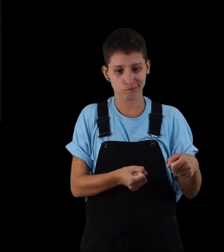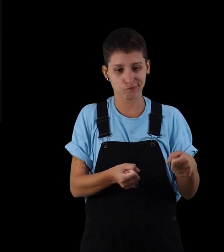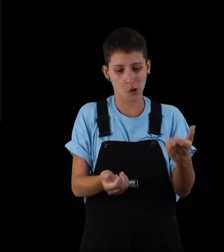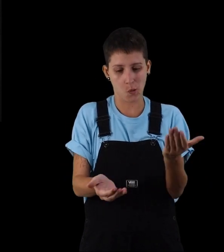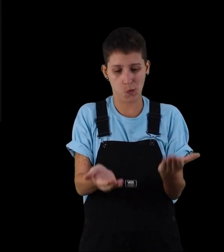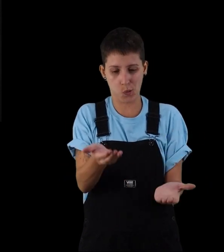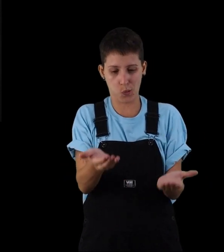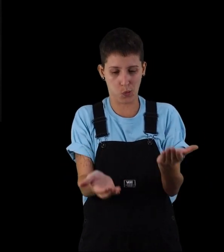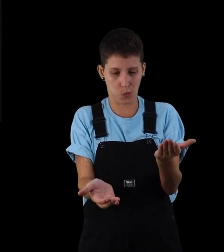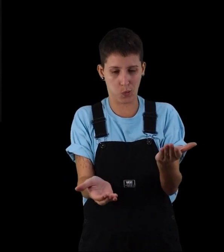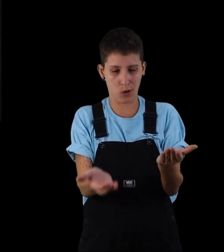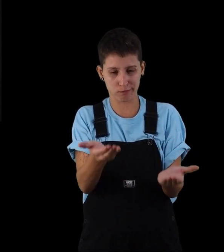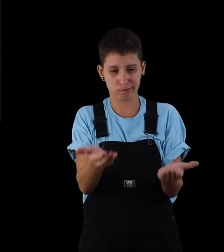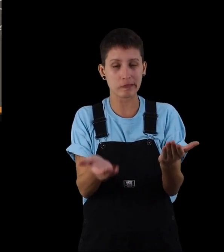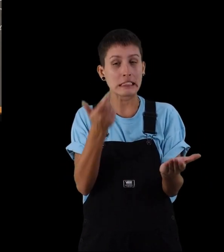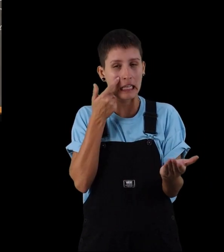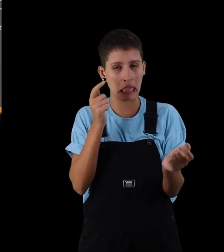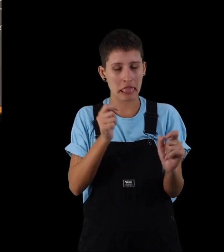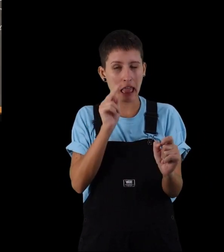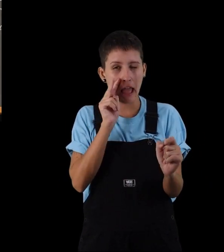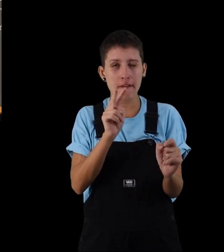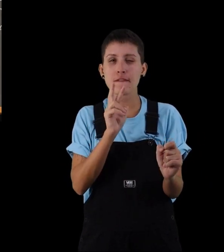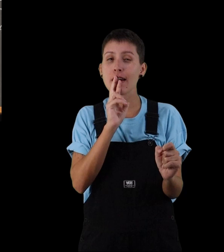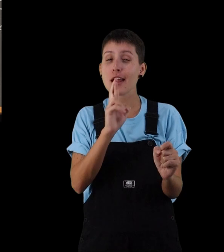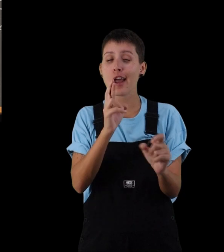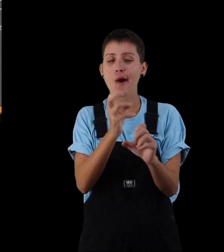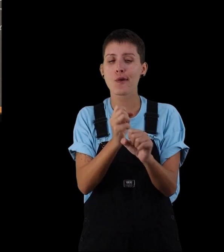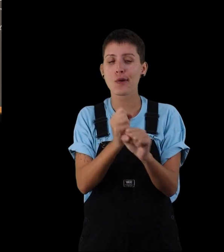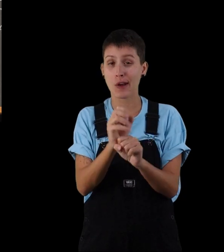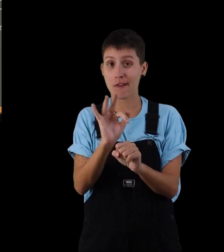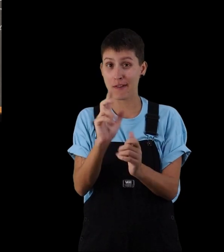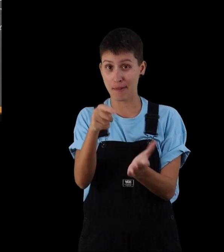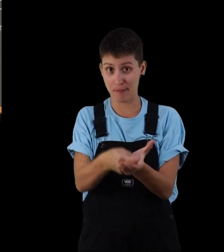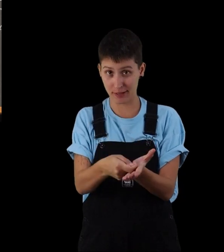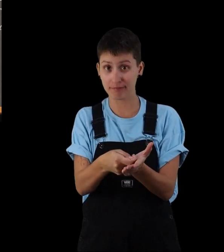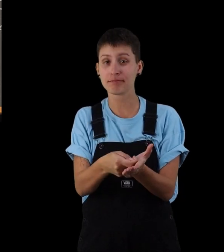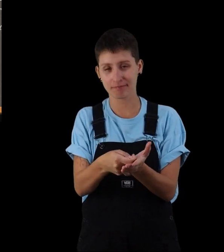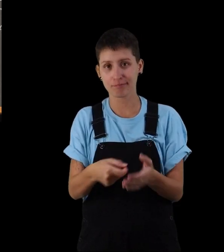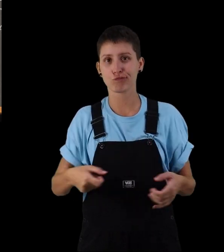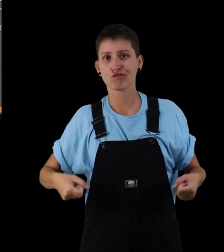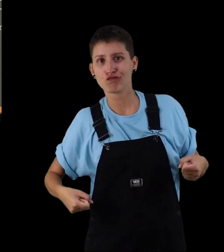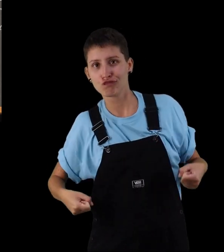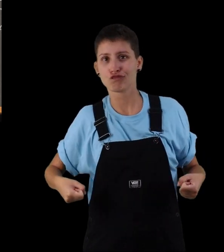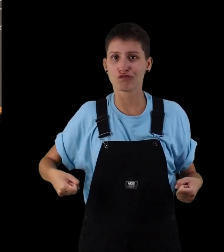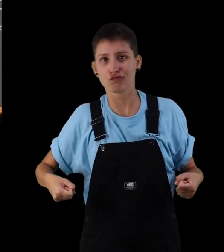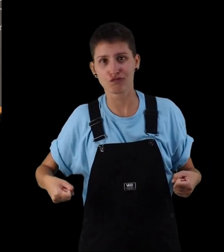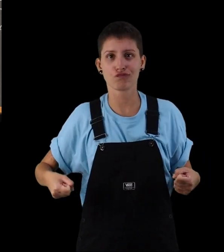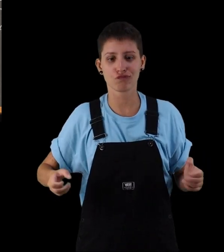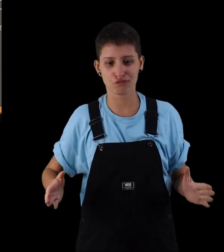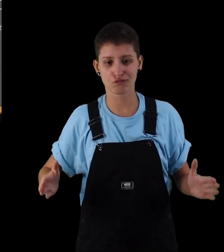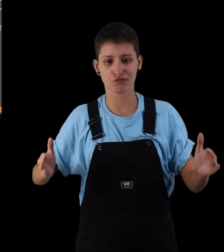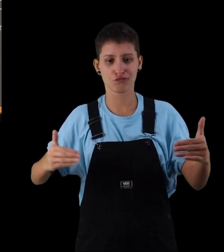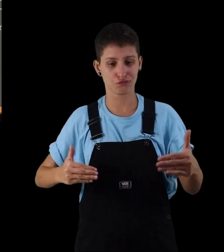enorme balança, para que o caixeiro pudesse calcular o preço justo a pagar. Para levar pelo caminho, tudo